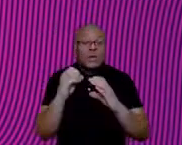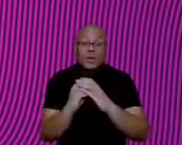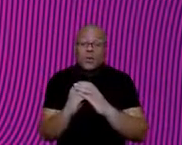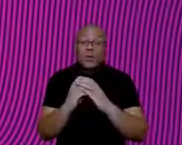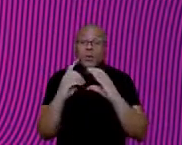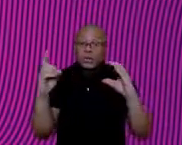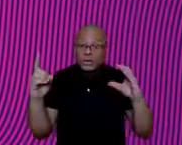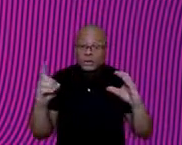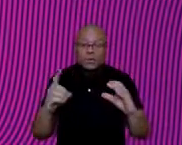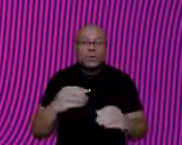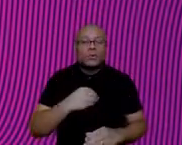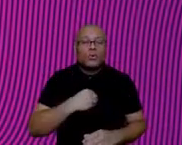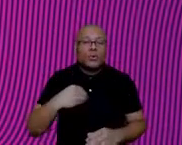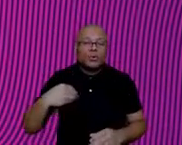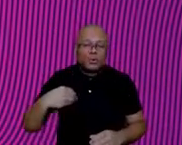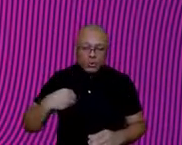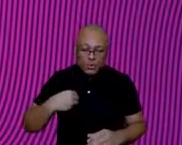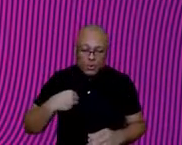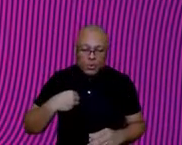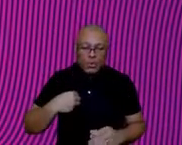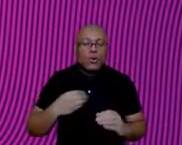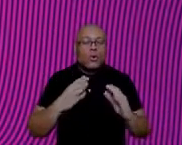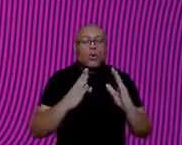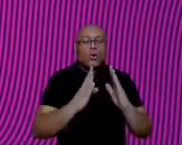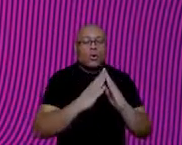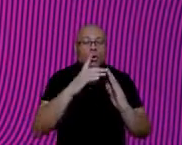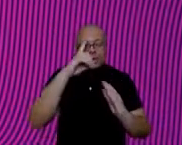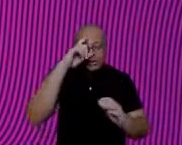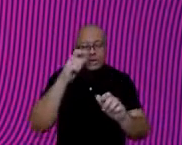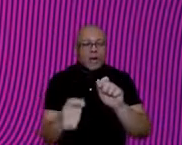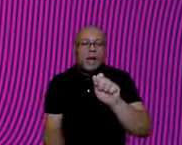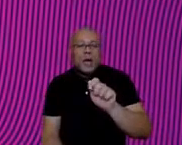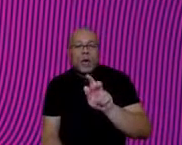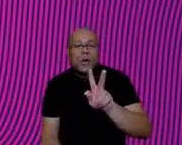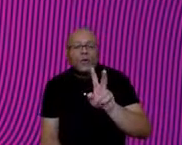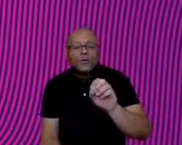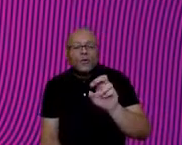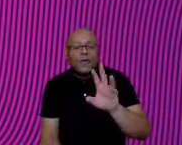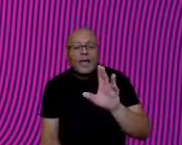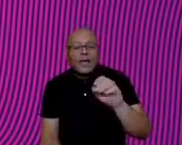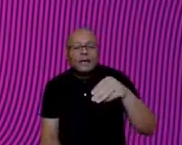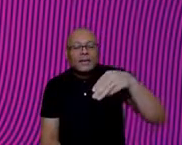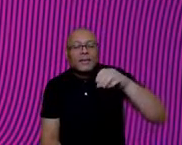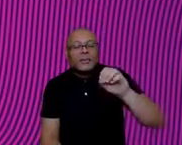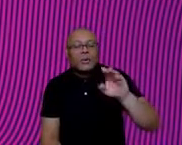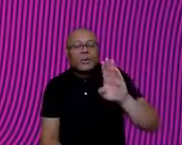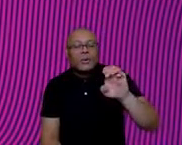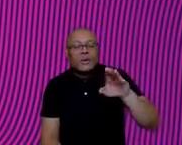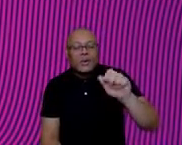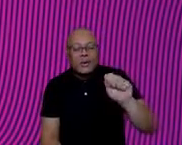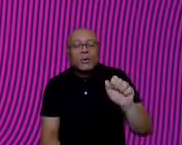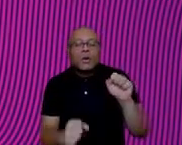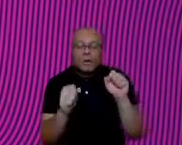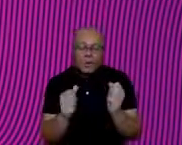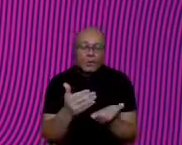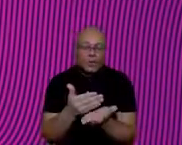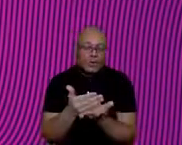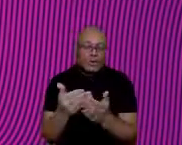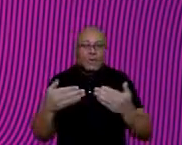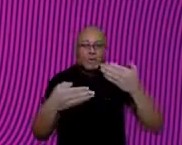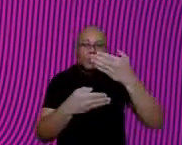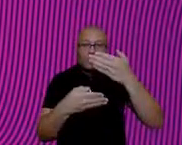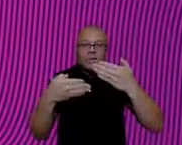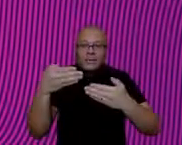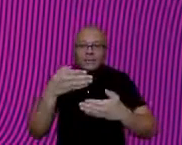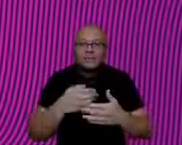de ortopedia do Hospital Alvorada de Moema. Pois não, Gustavo, pode iniciar sua apresentação. Bom